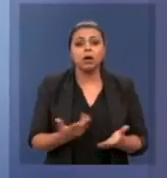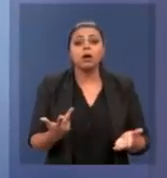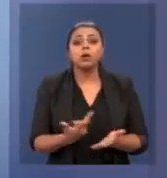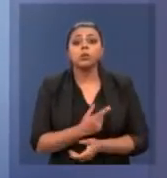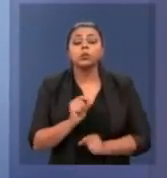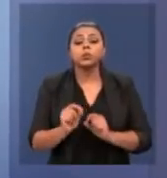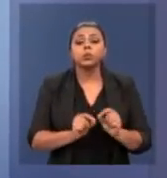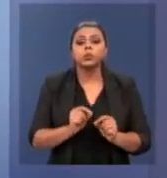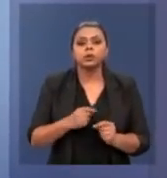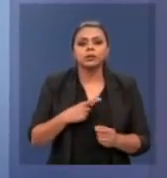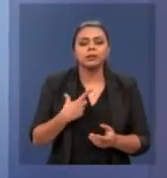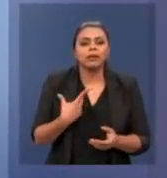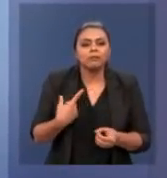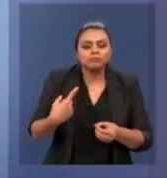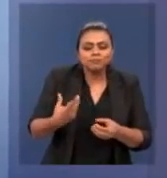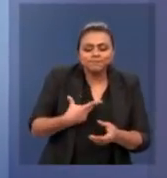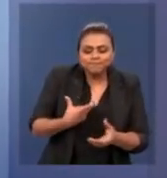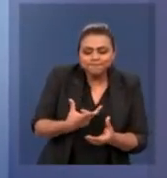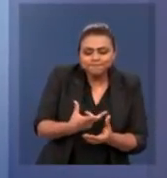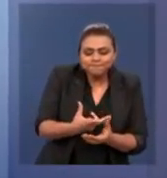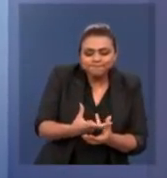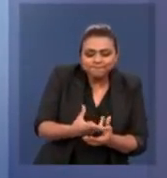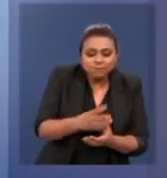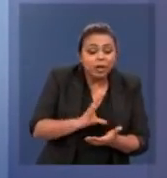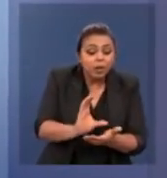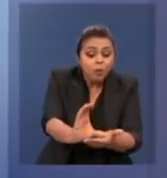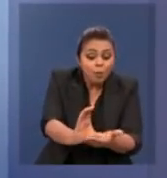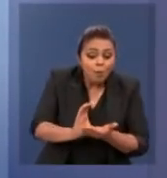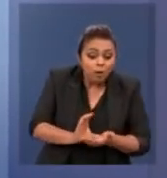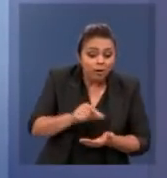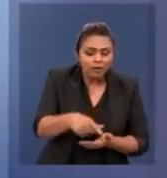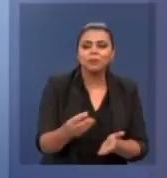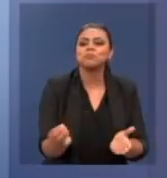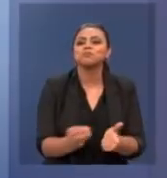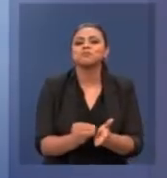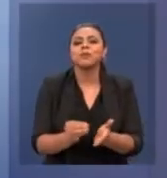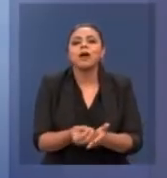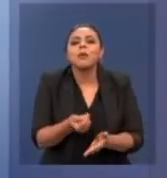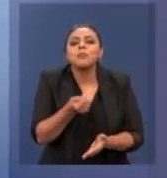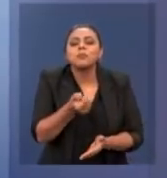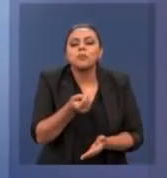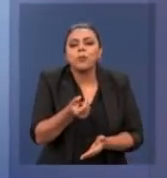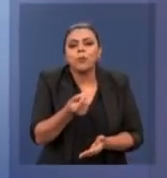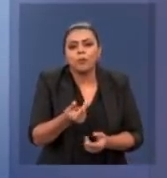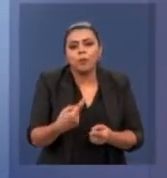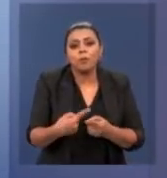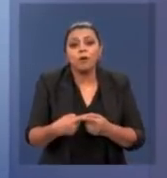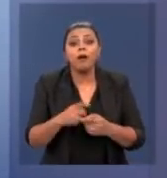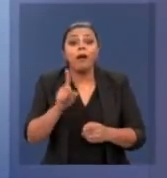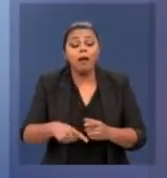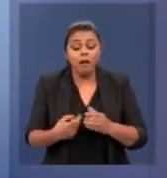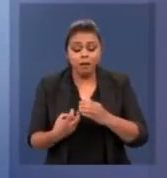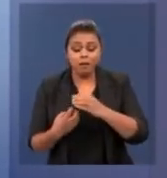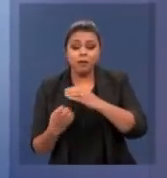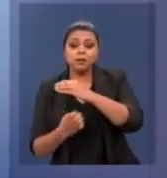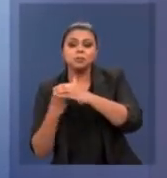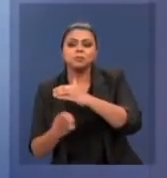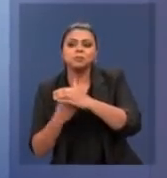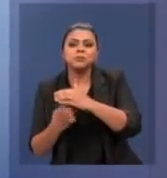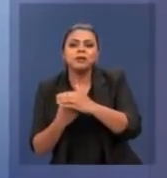que eles têm pouca capacidade de buscar recursos de financiamento porque são empresas muito pequenas são